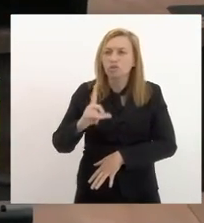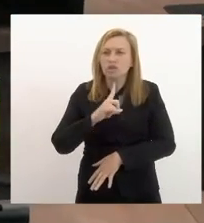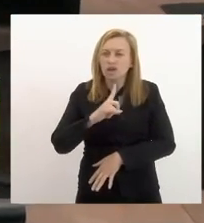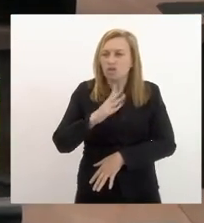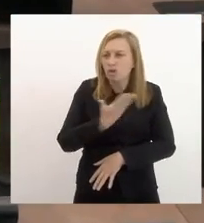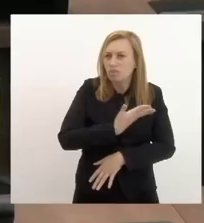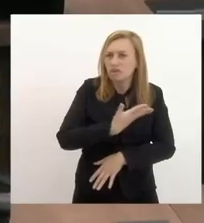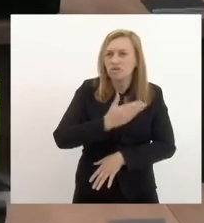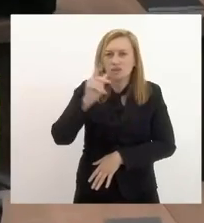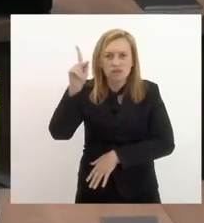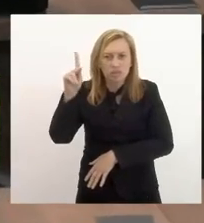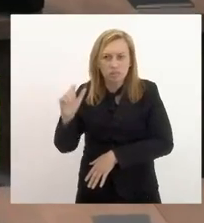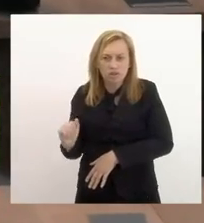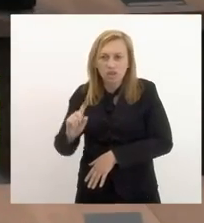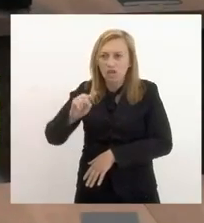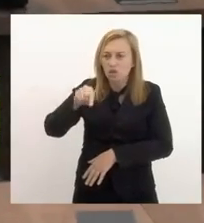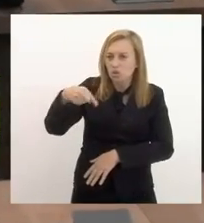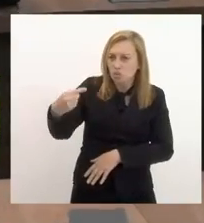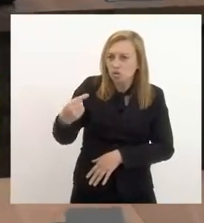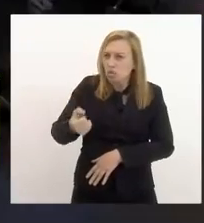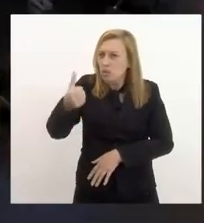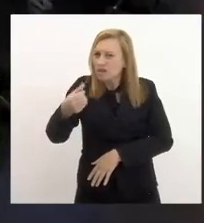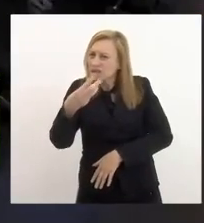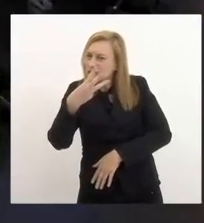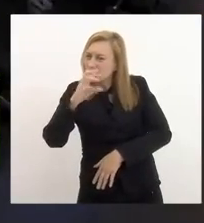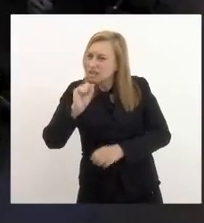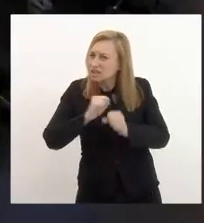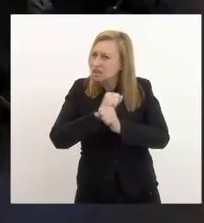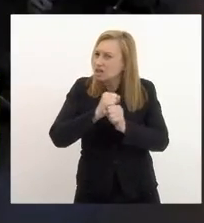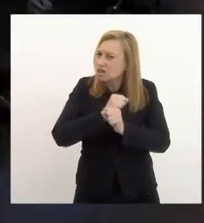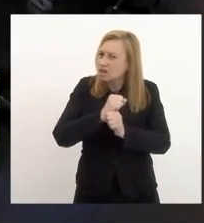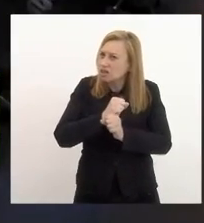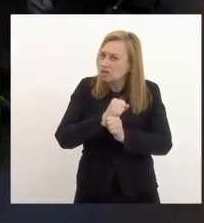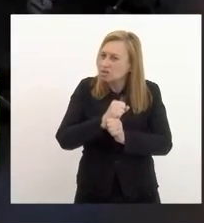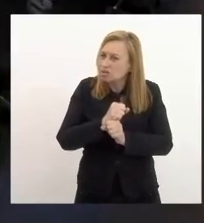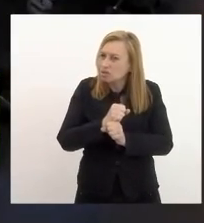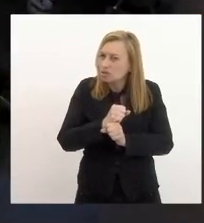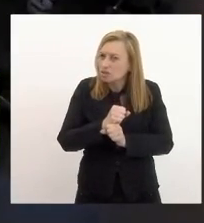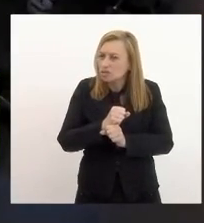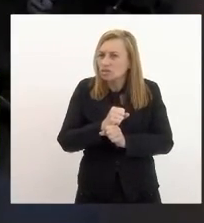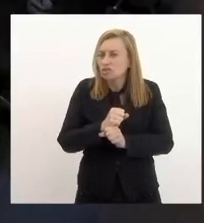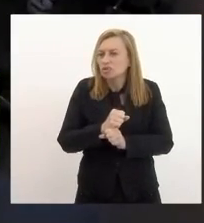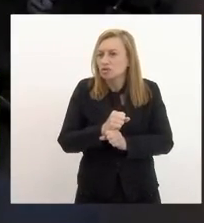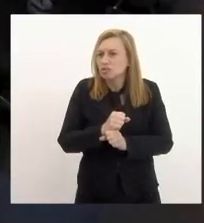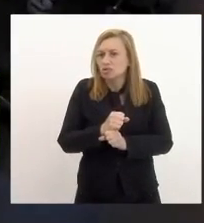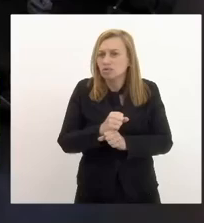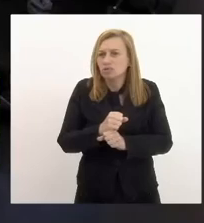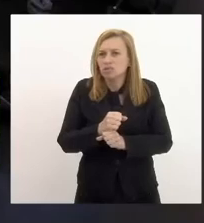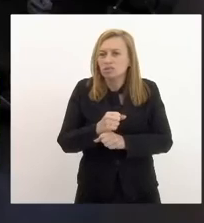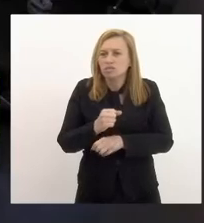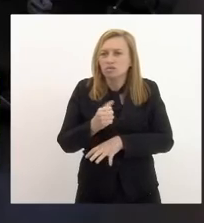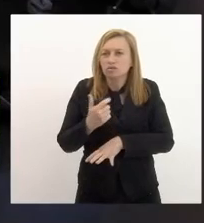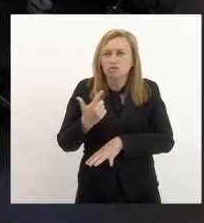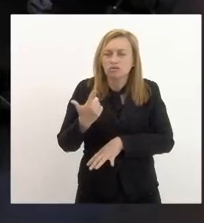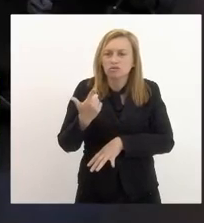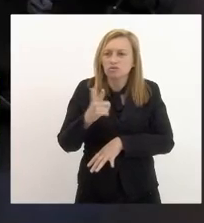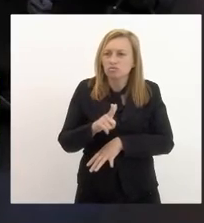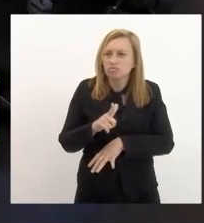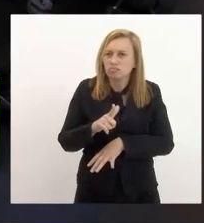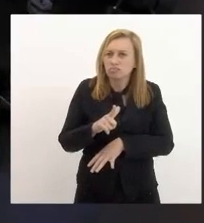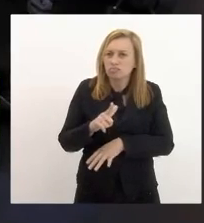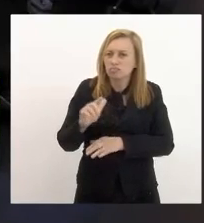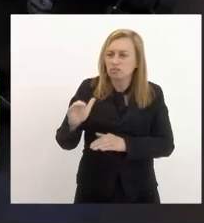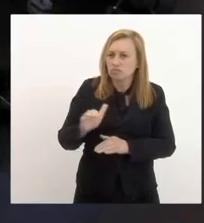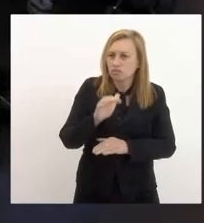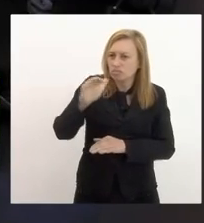que se aposentaram o outro diz Cristão há quase 30 anos e sem ter chegado ao topo da do